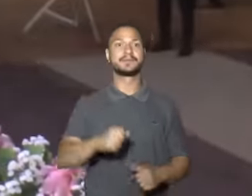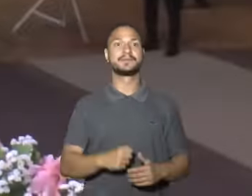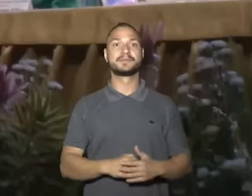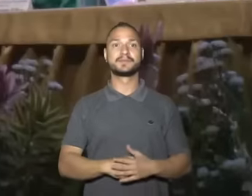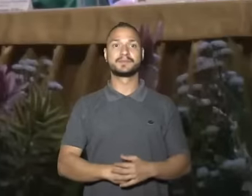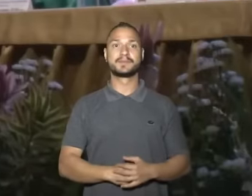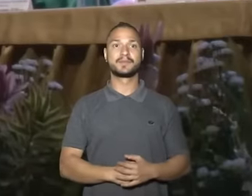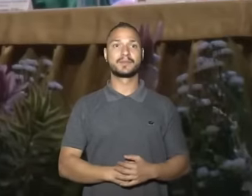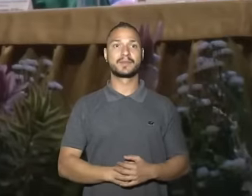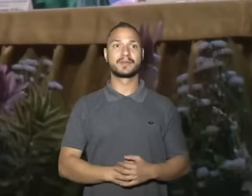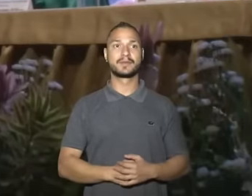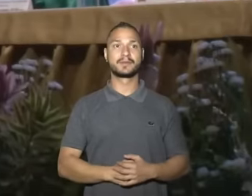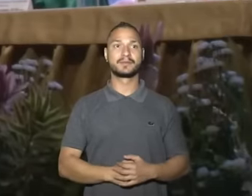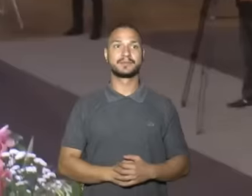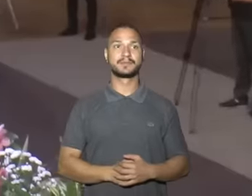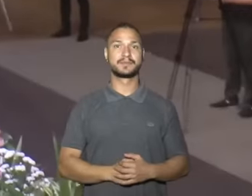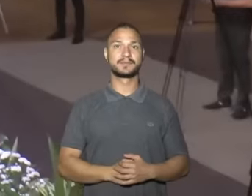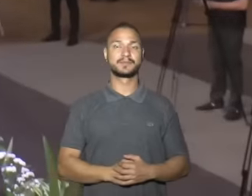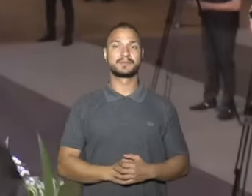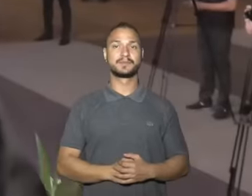Fialho.